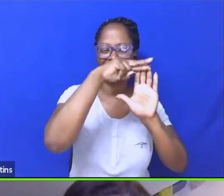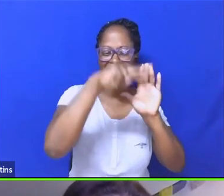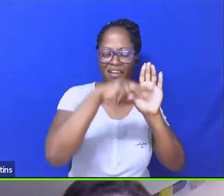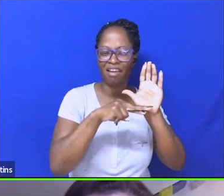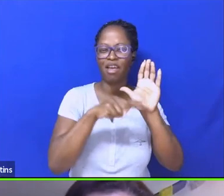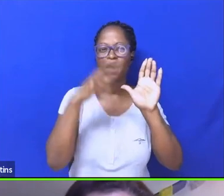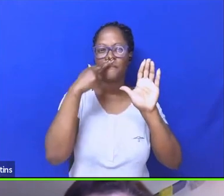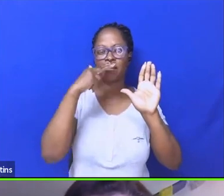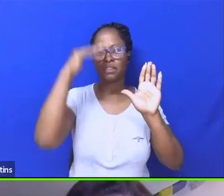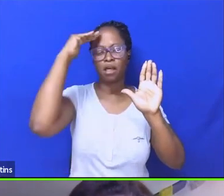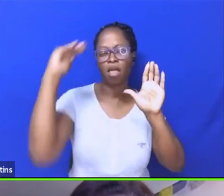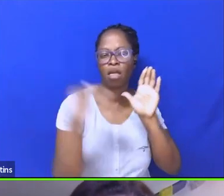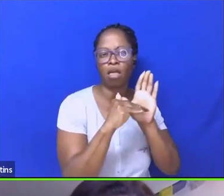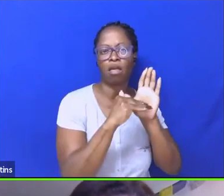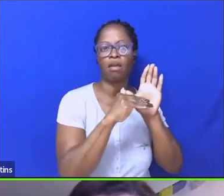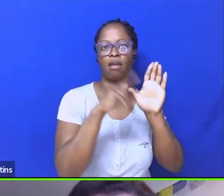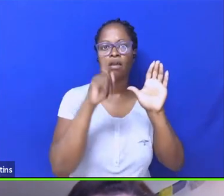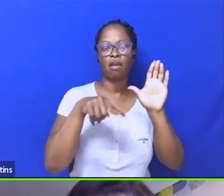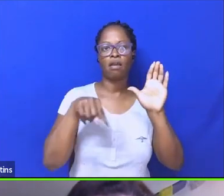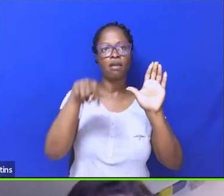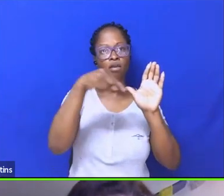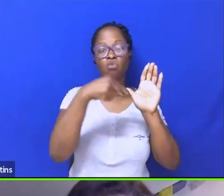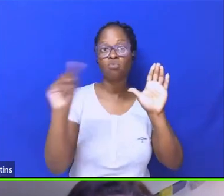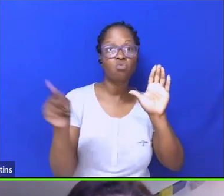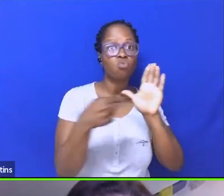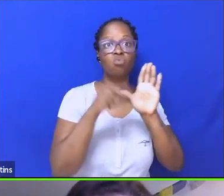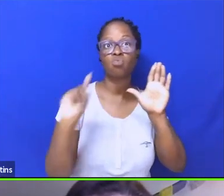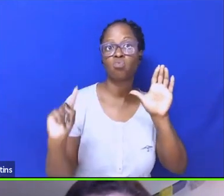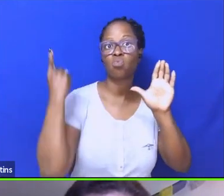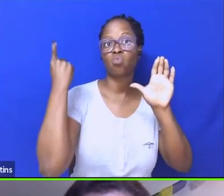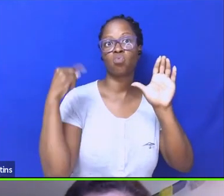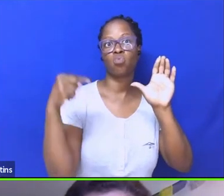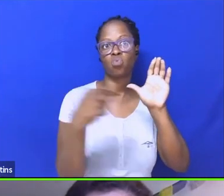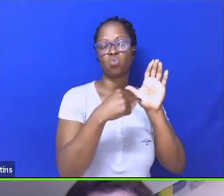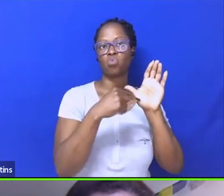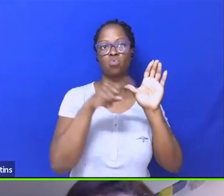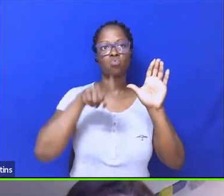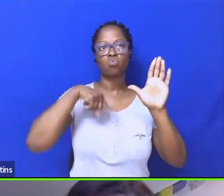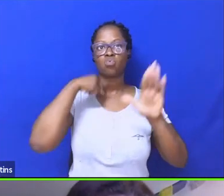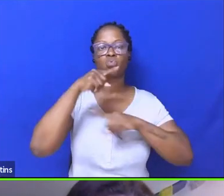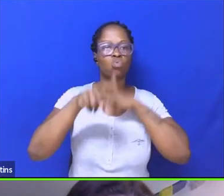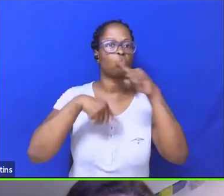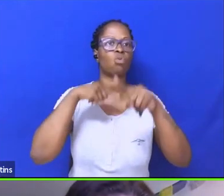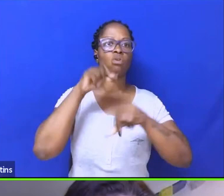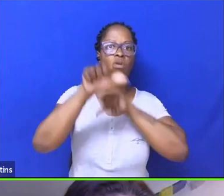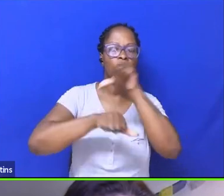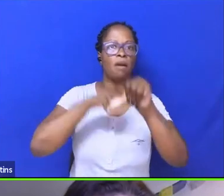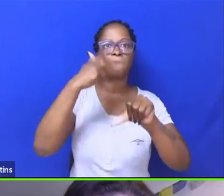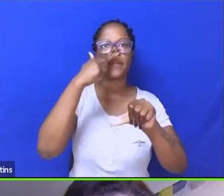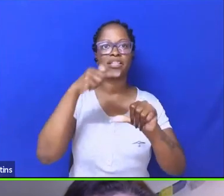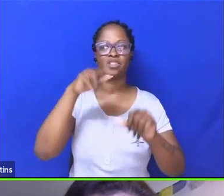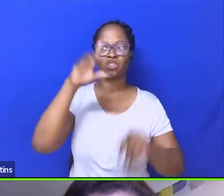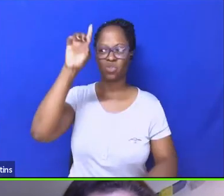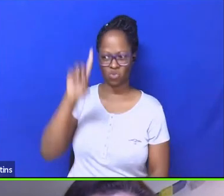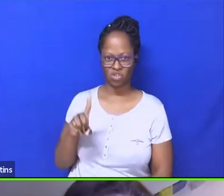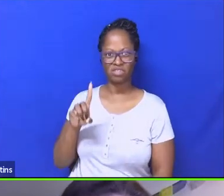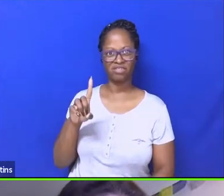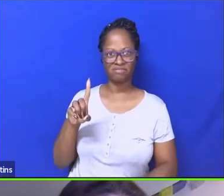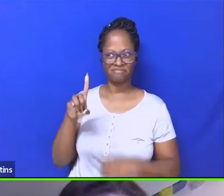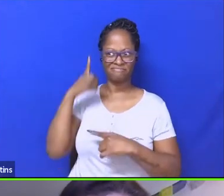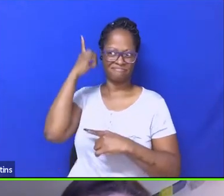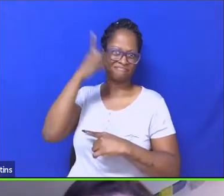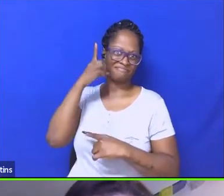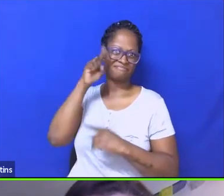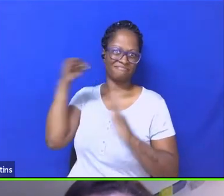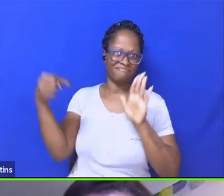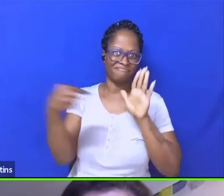o ideal de transformar o direito em uma ciência exacta então quando a uma pedem uma definição o obrigam